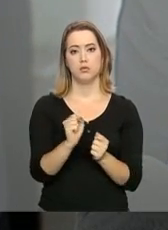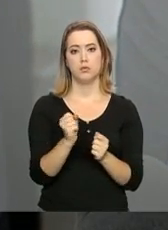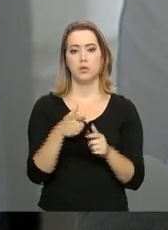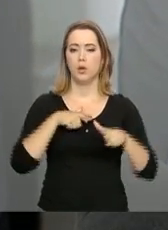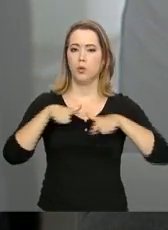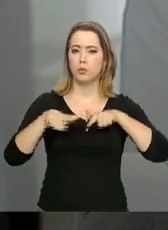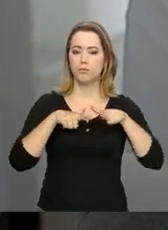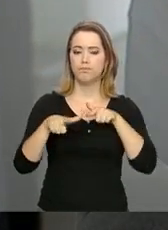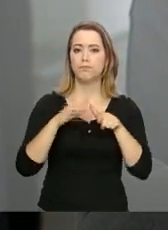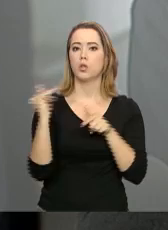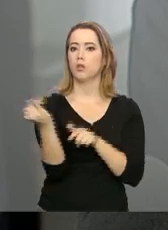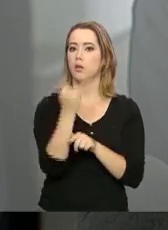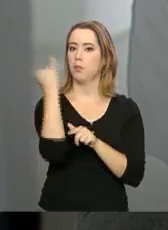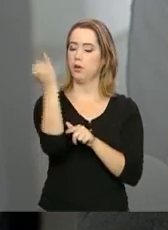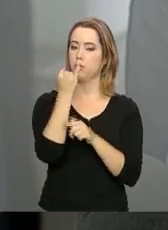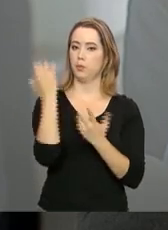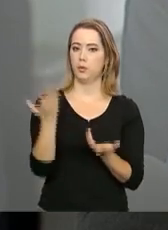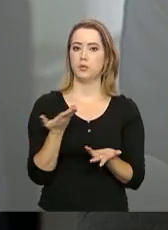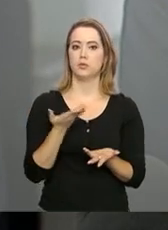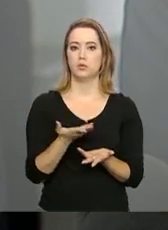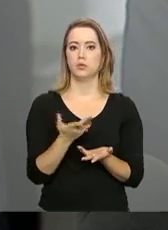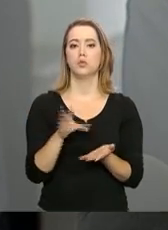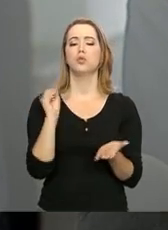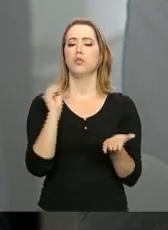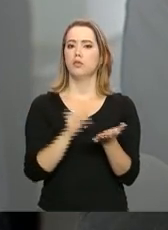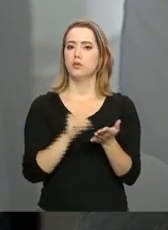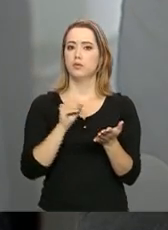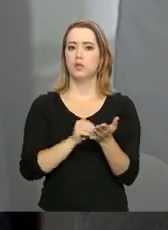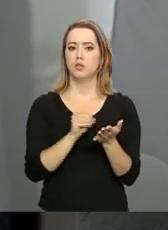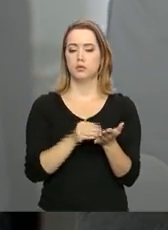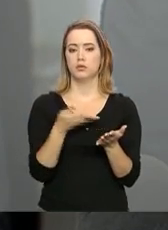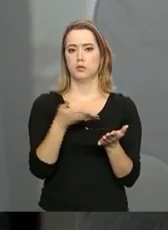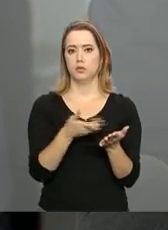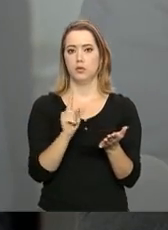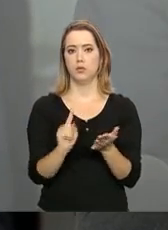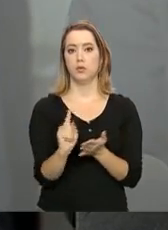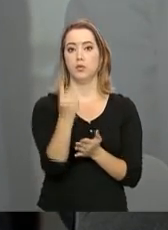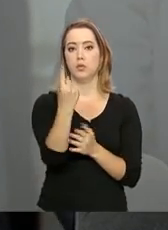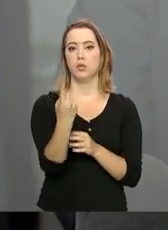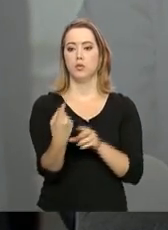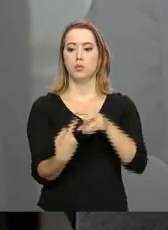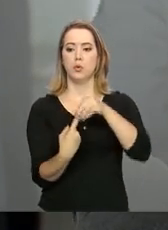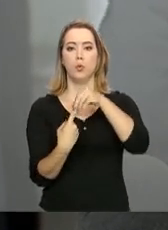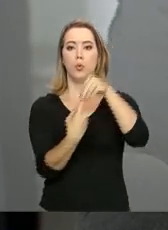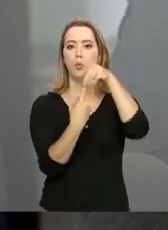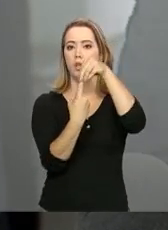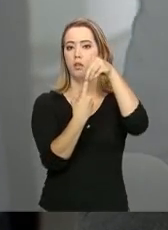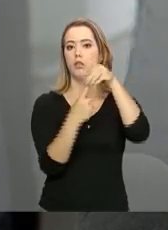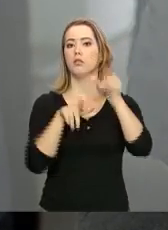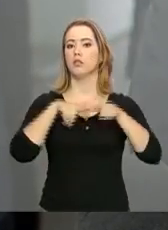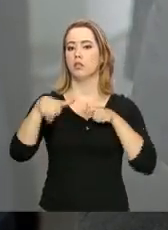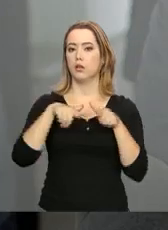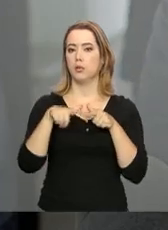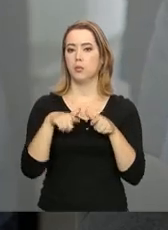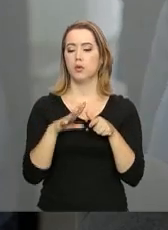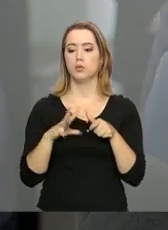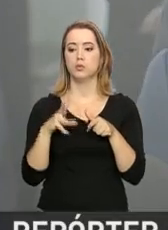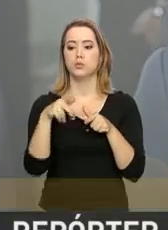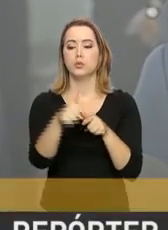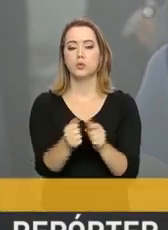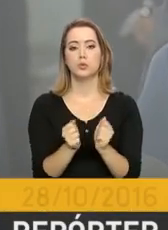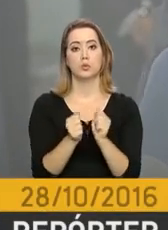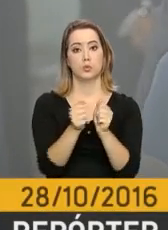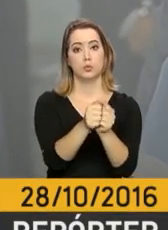muito significativa, muito expressiva. Faltava, digamos assim, uma unidade de ação que pudesse fazer com que